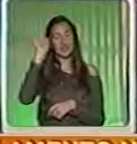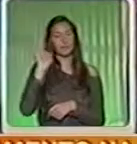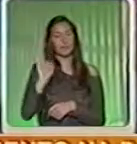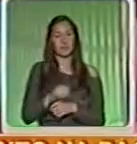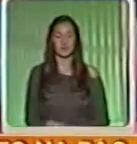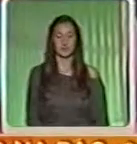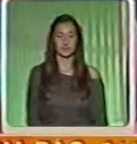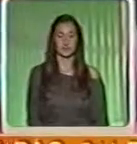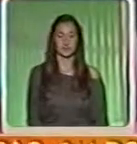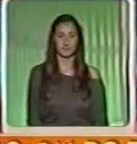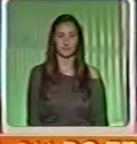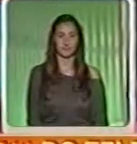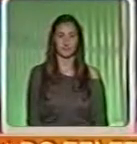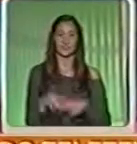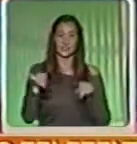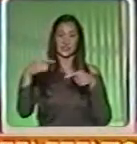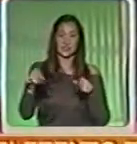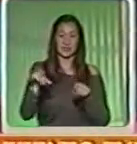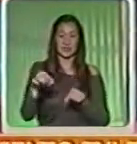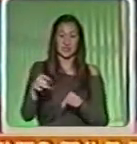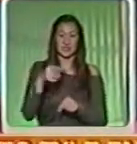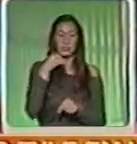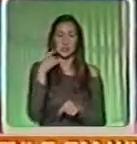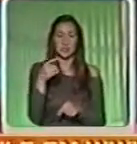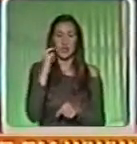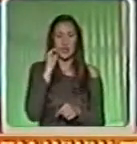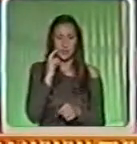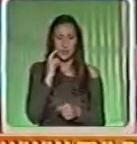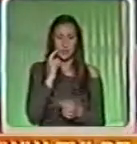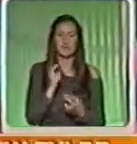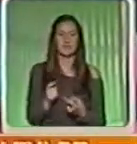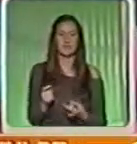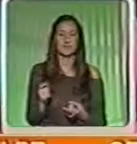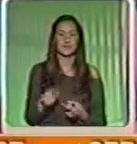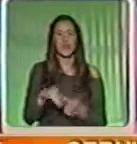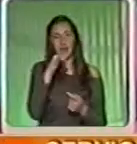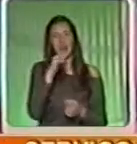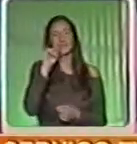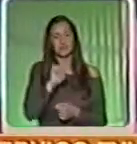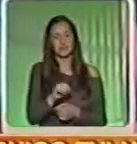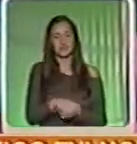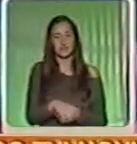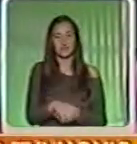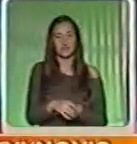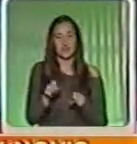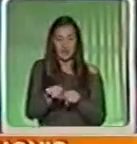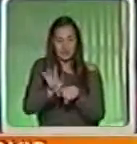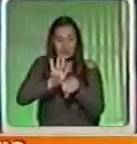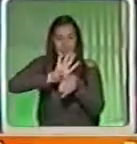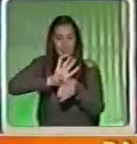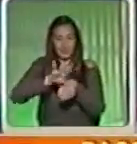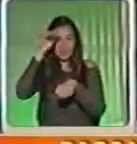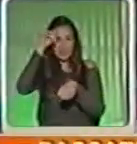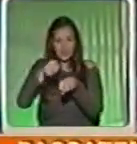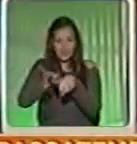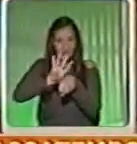alentejano, exatamente. Sim. Aqui também temos um doce feito de amêndoa. Sim. Portanto, é algarvio. navio. É um ouriço caixeiro. É um ouriço caixeiro. E vai haver